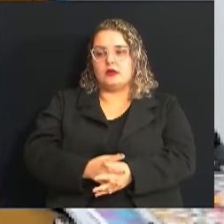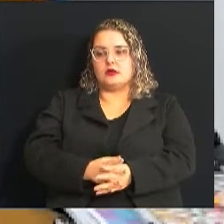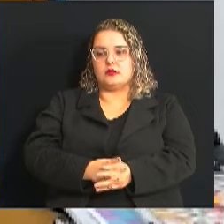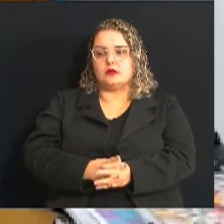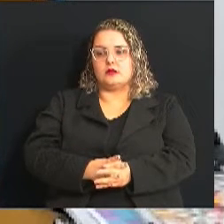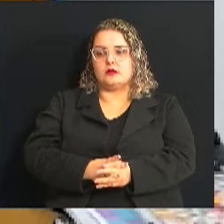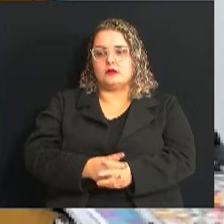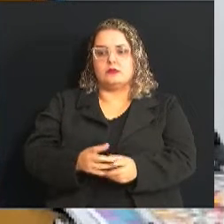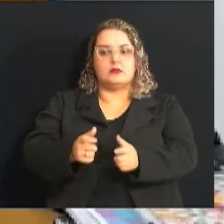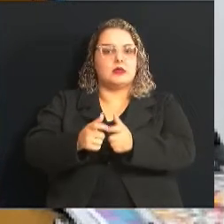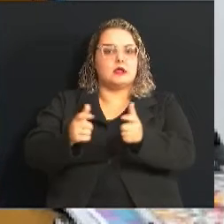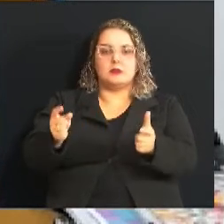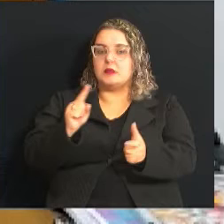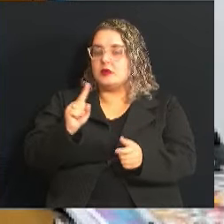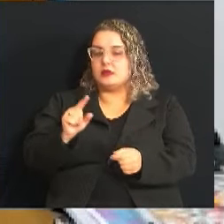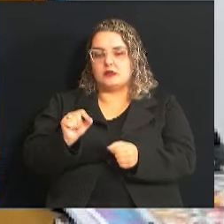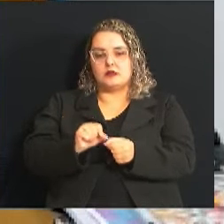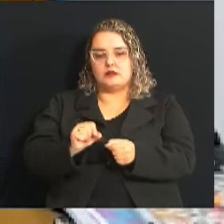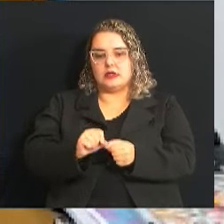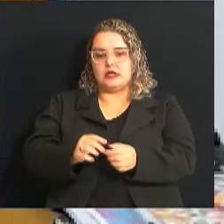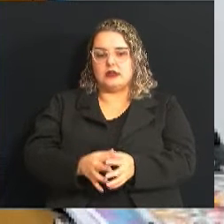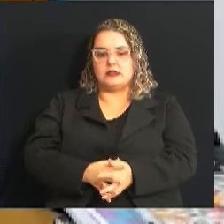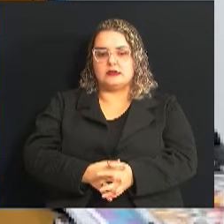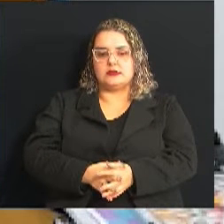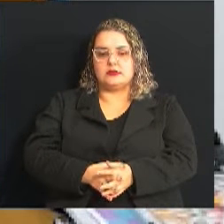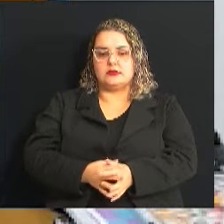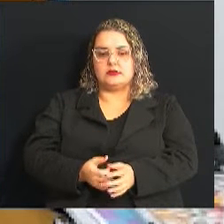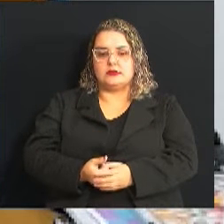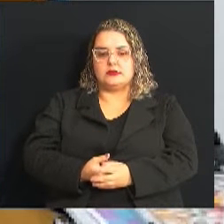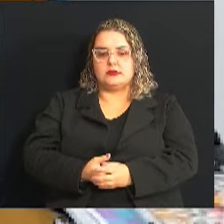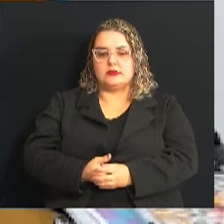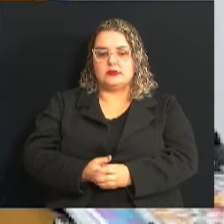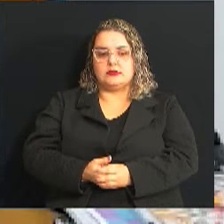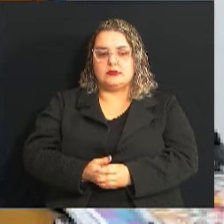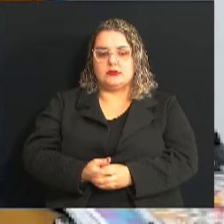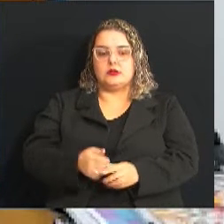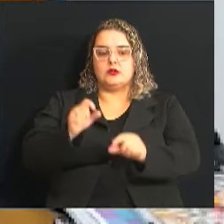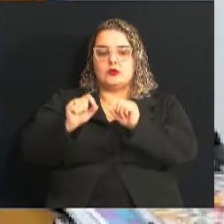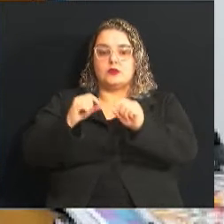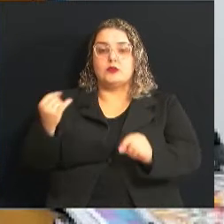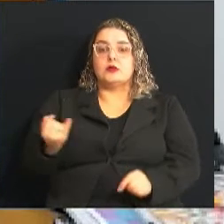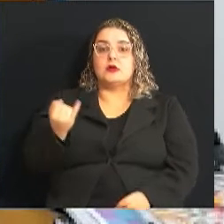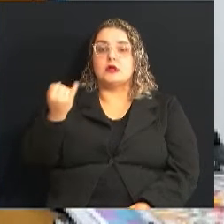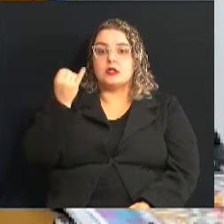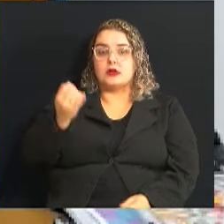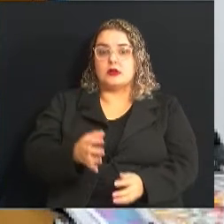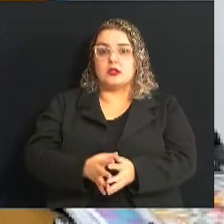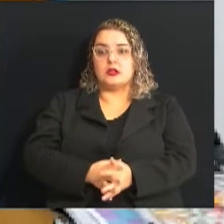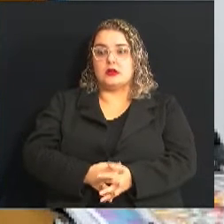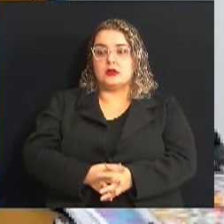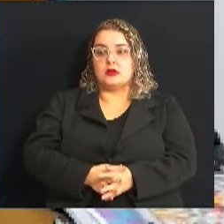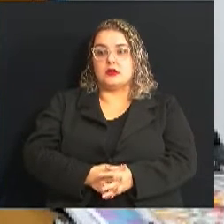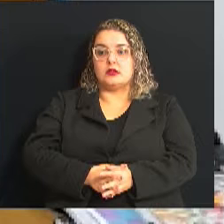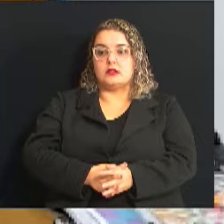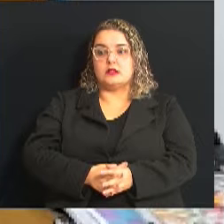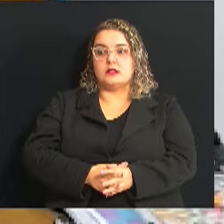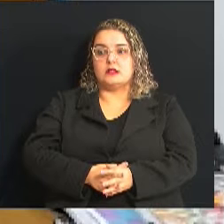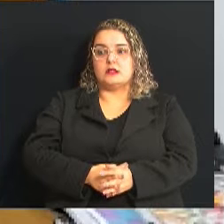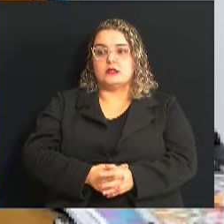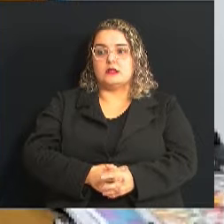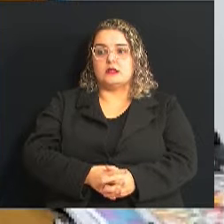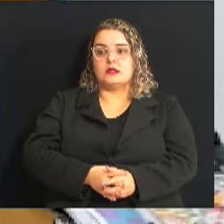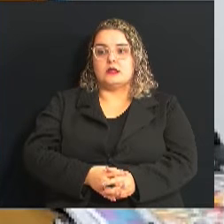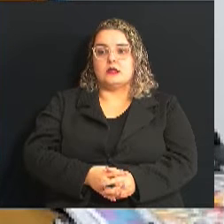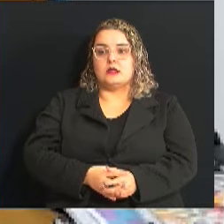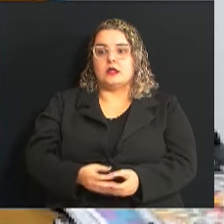maioria não fez. Né? Então, o que é importante, assim, não parte essa informação